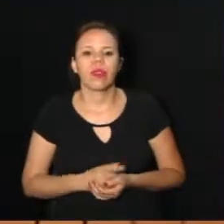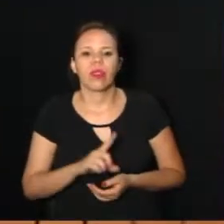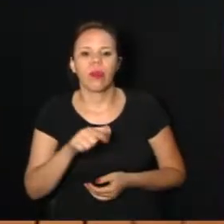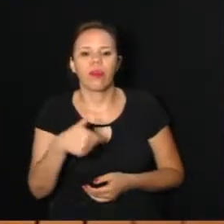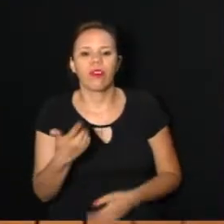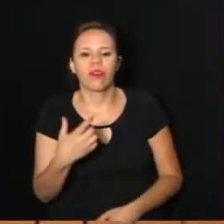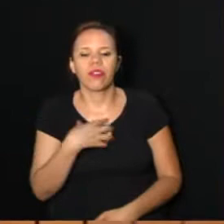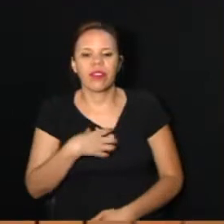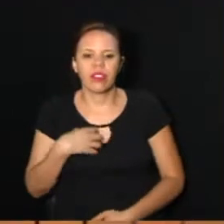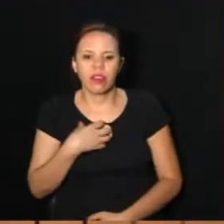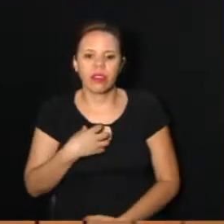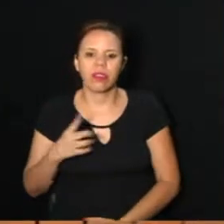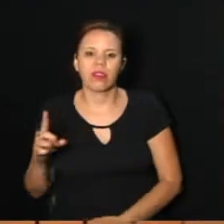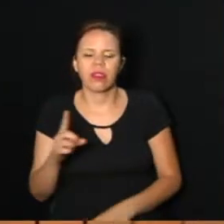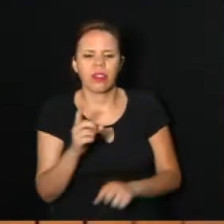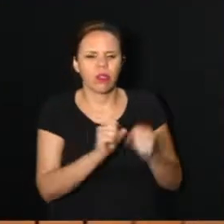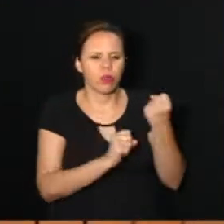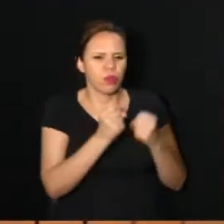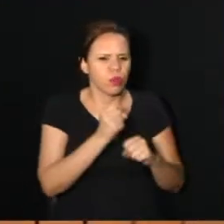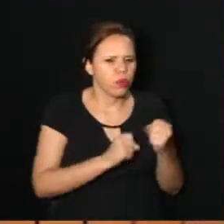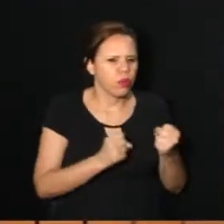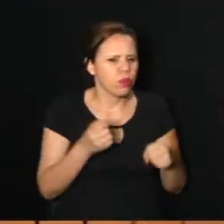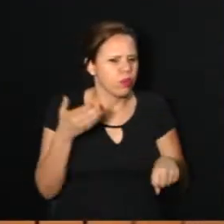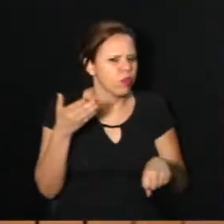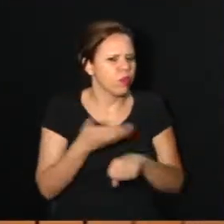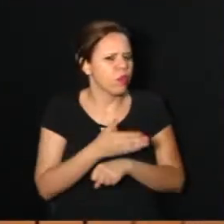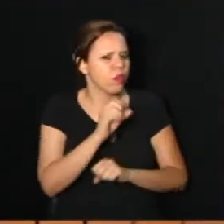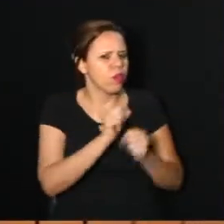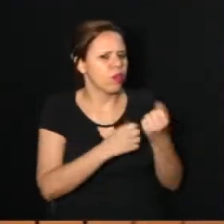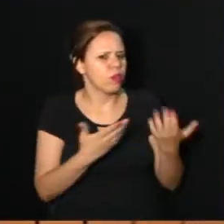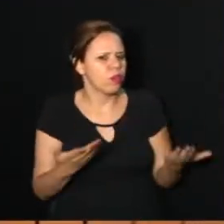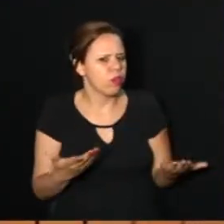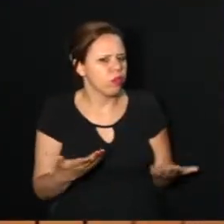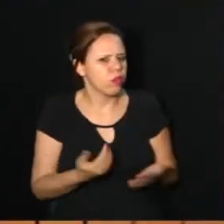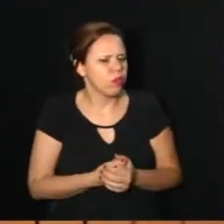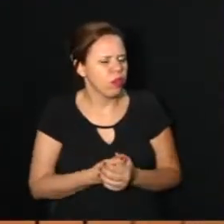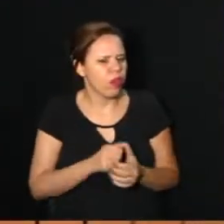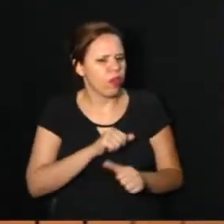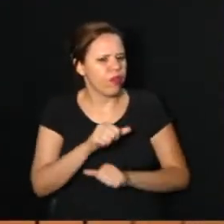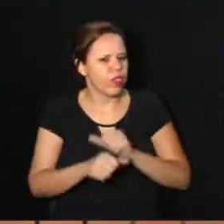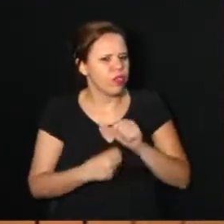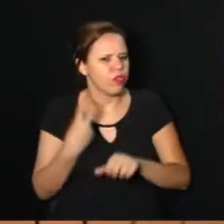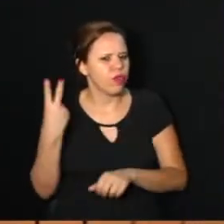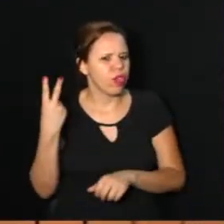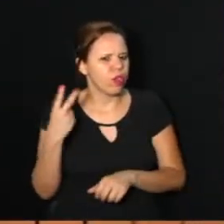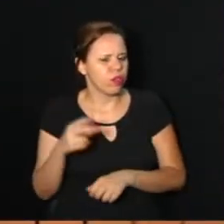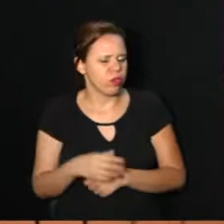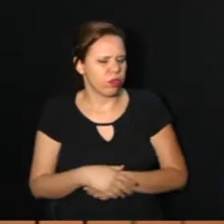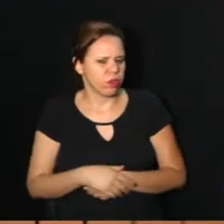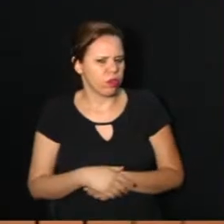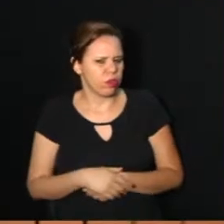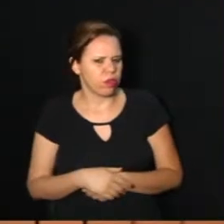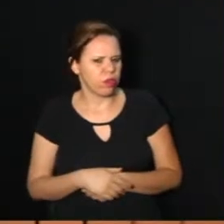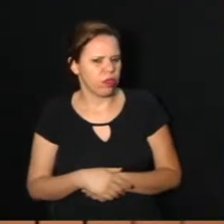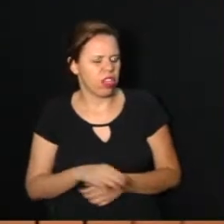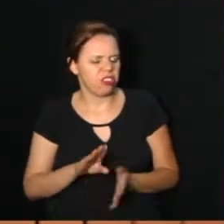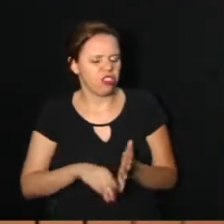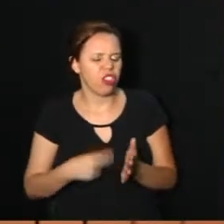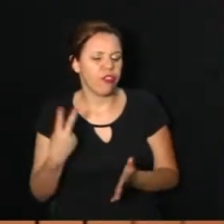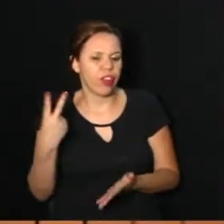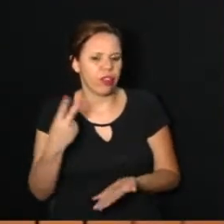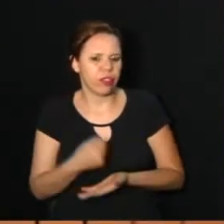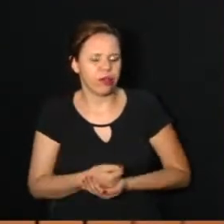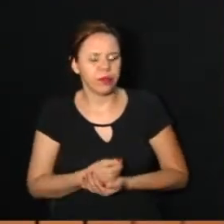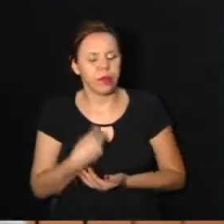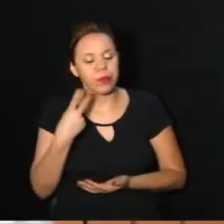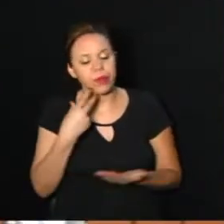sentir incomodado pela indústria e você que invadiu o território dela. Então, é uma inversão de valores aí, né? Então,